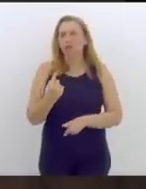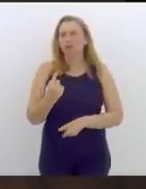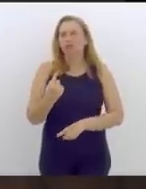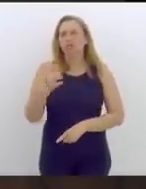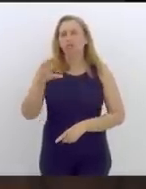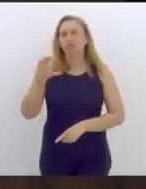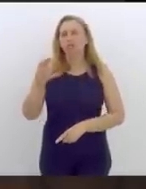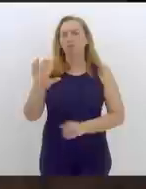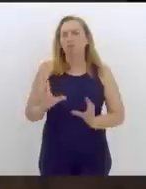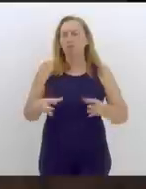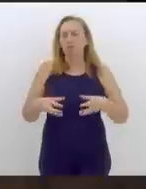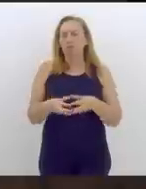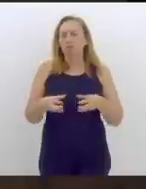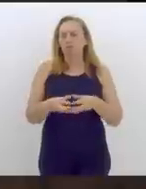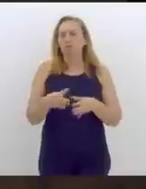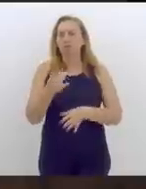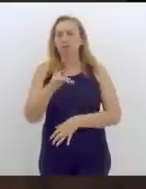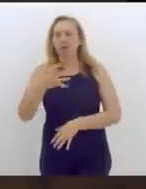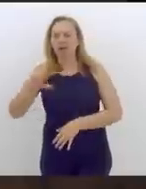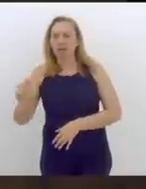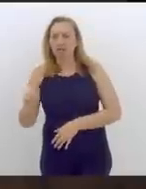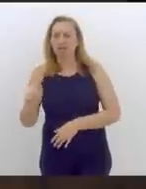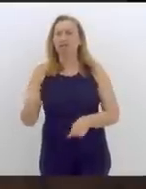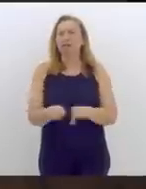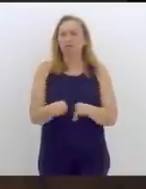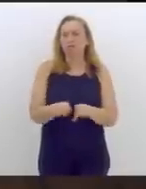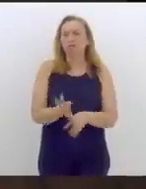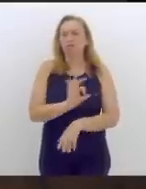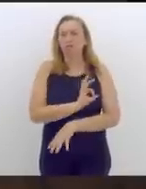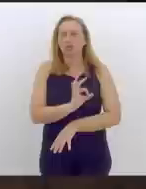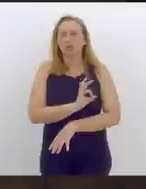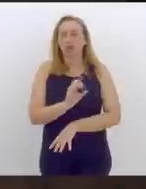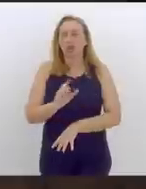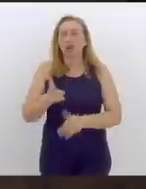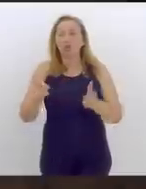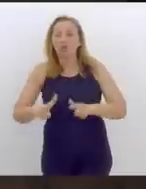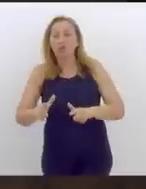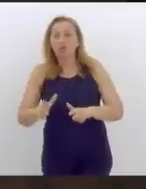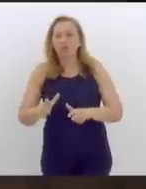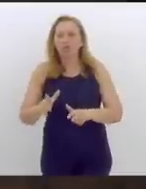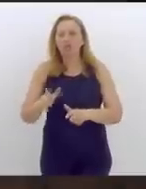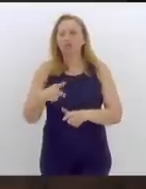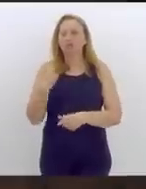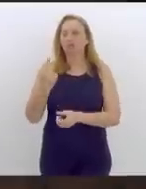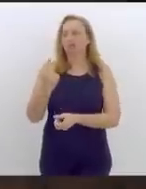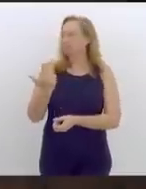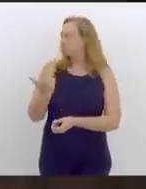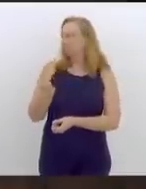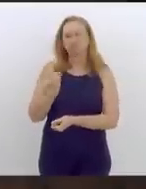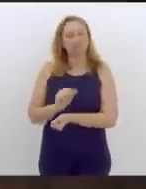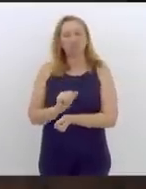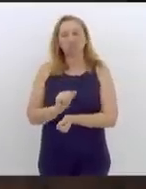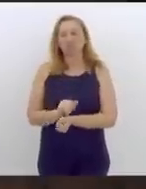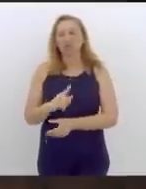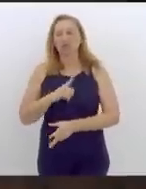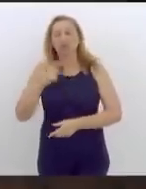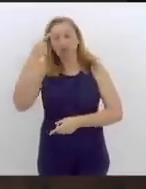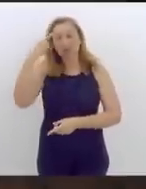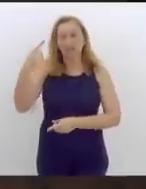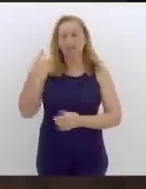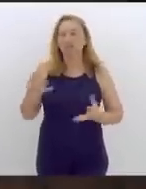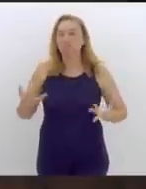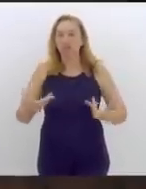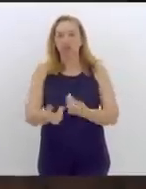praças e oficiais e eu sempre falo que às vezes da onde você menos espera vem ideias maravilhosas vem